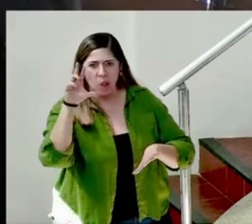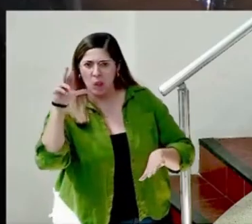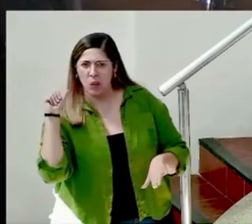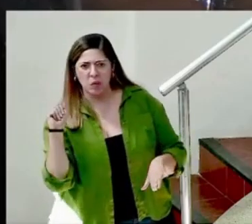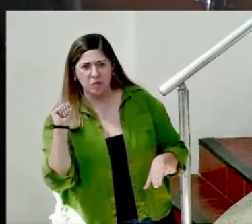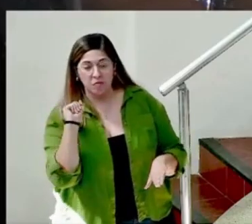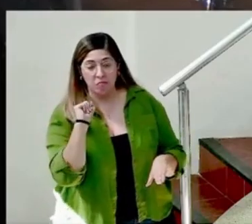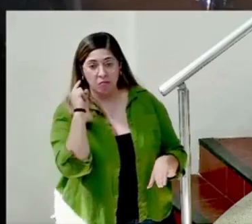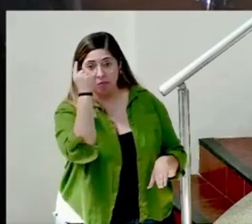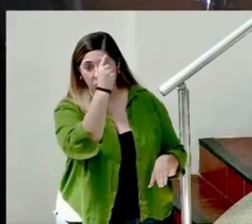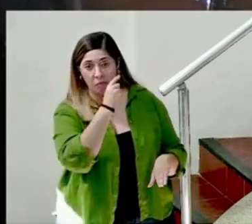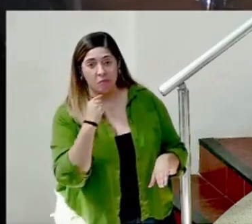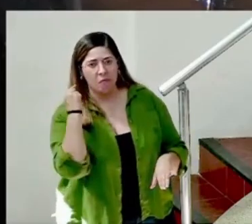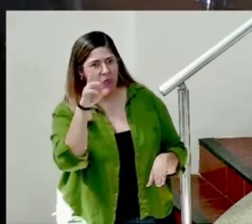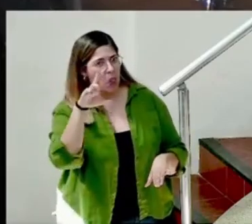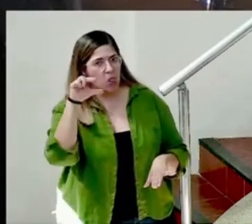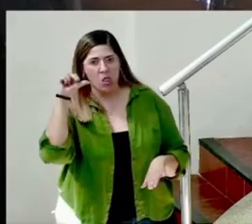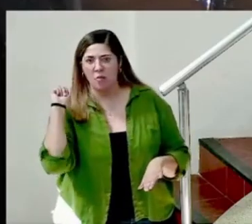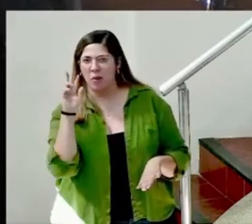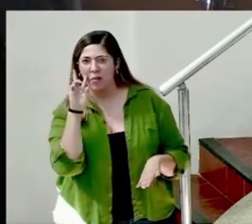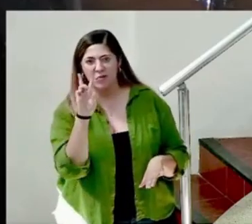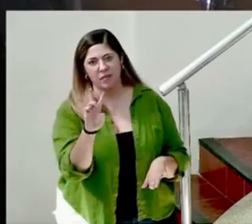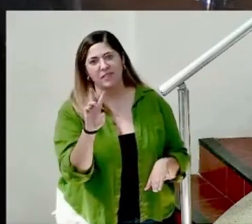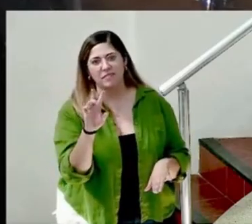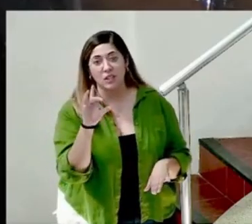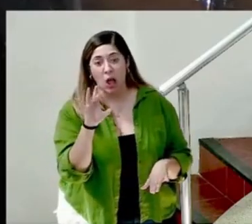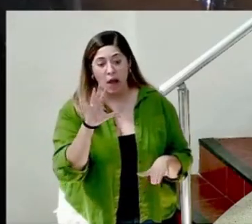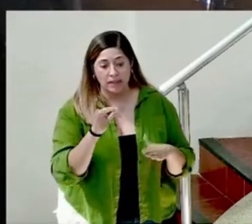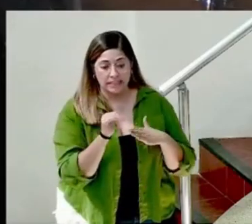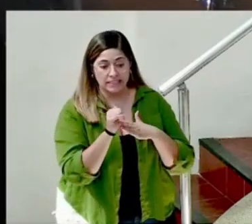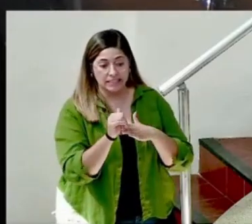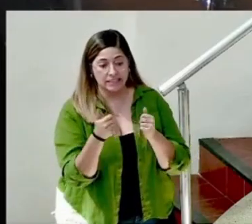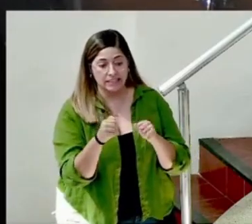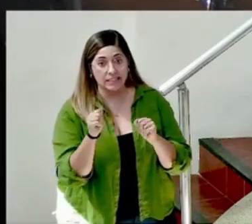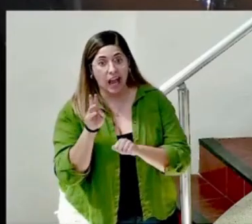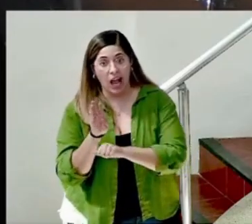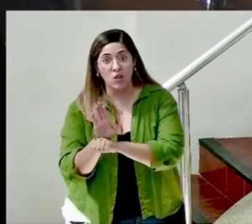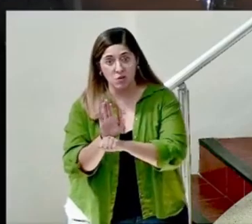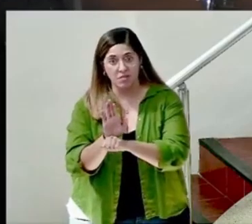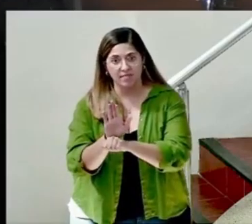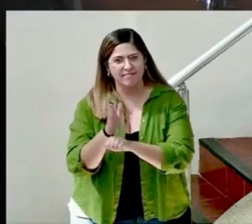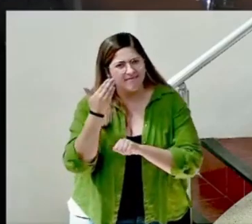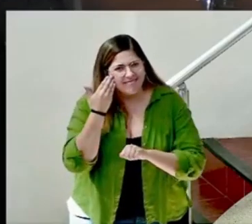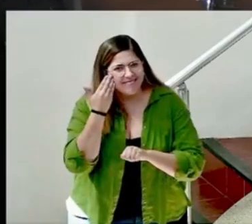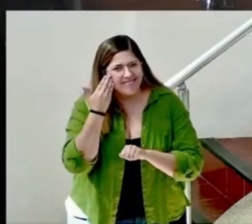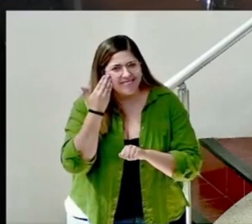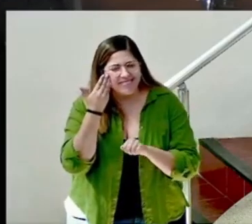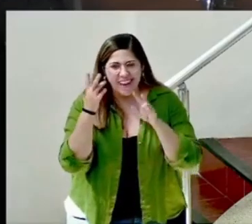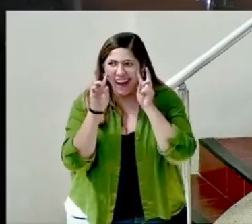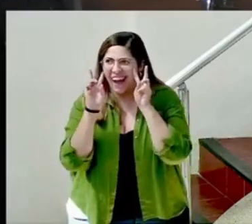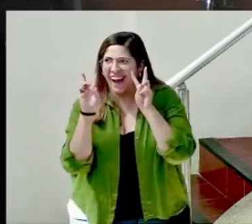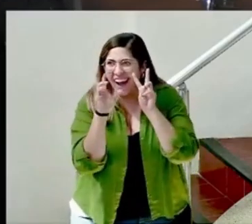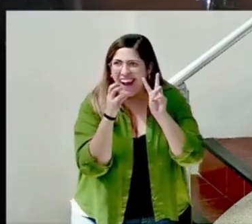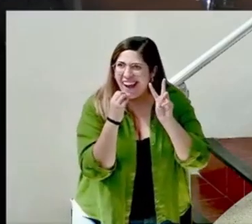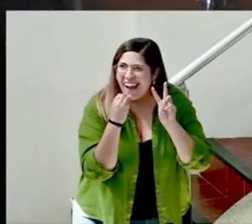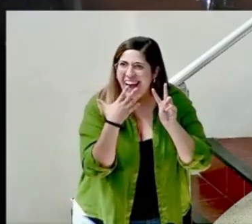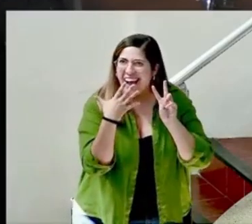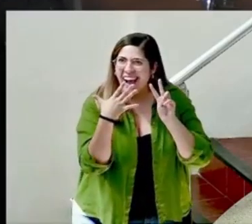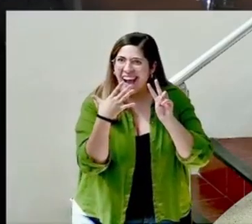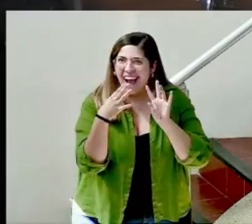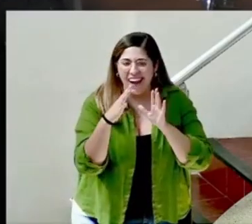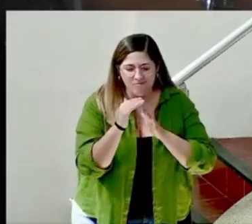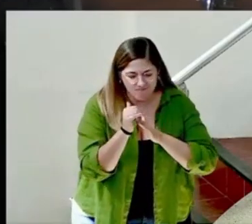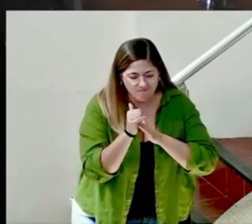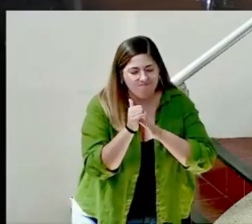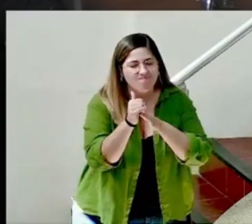a fisionomia. Por isso que ela precisa de direção. Então a visão ou os olhos bons estão ligados a esta direção